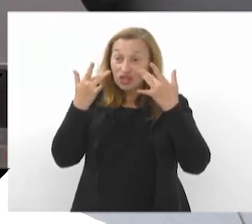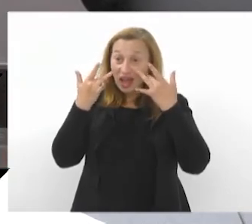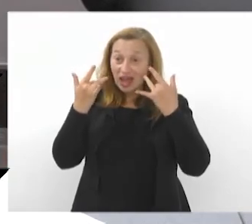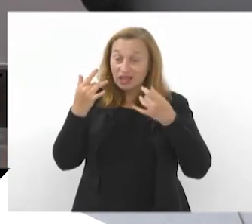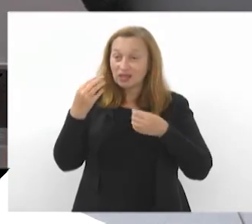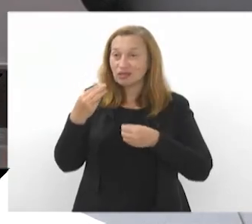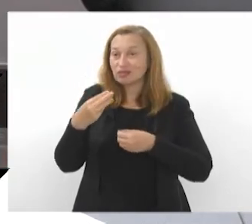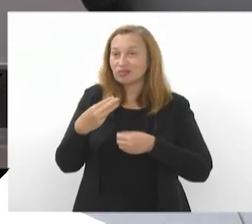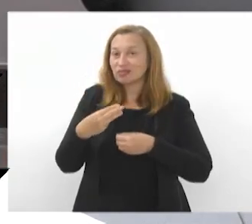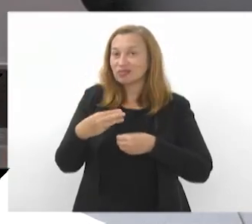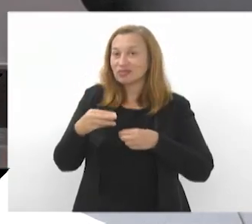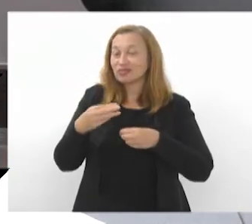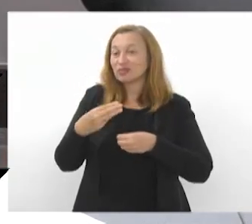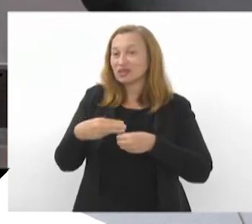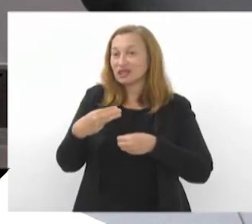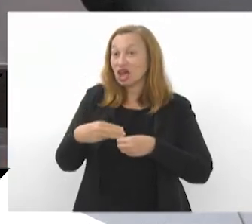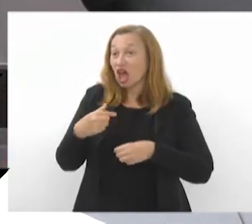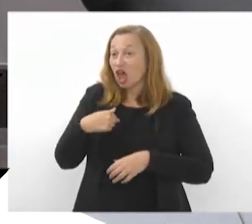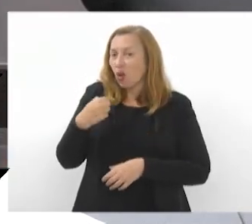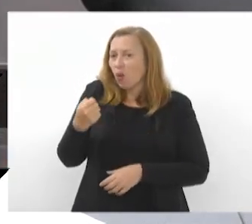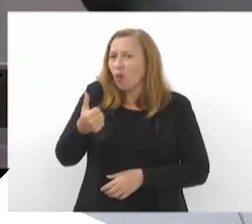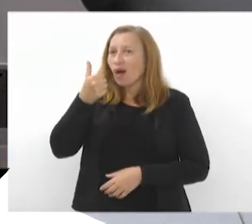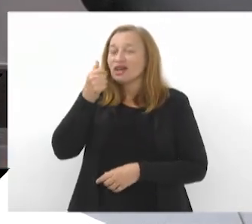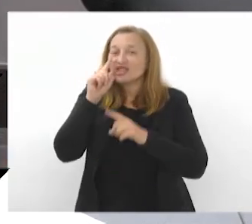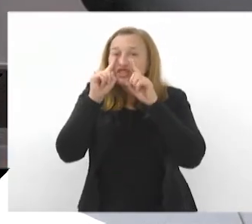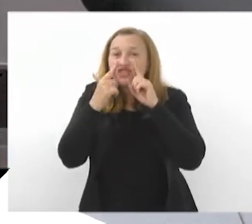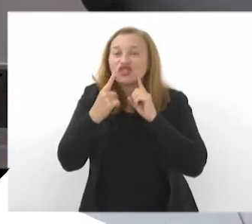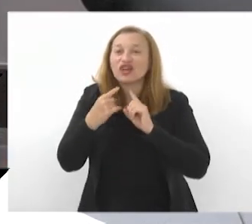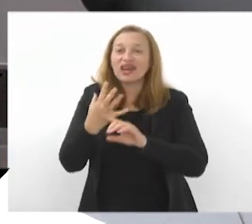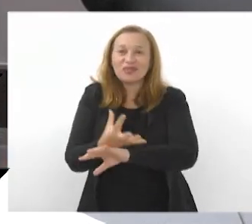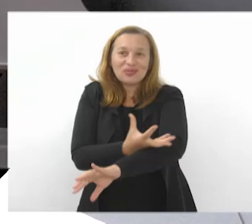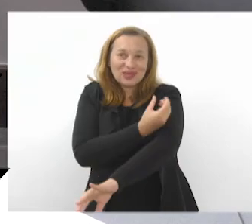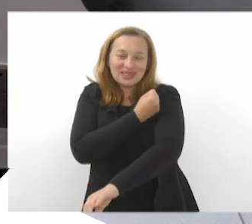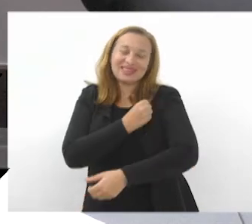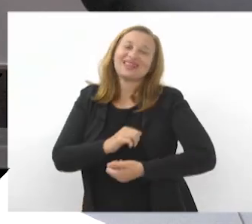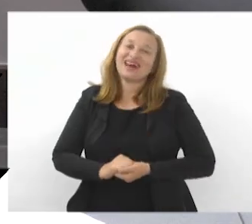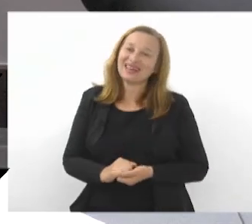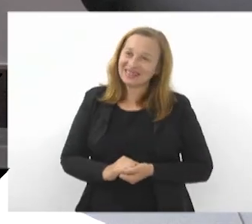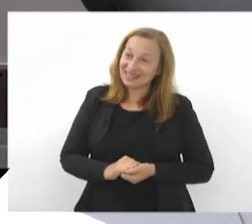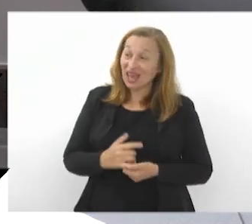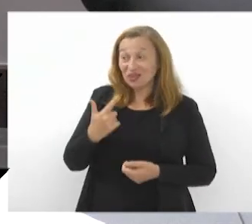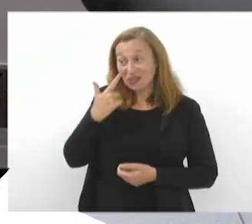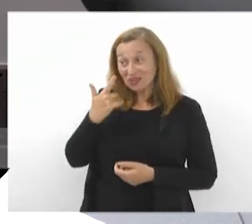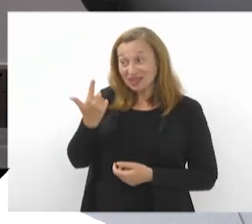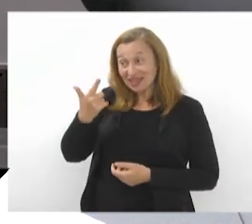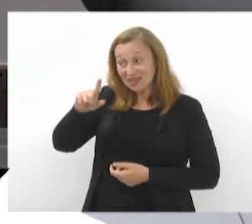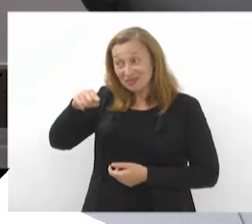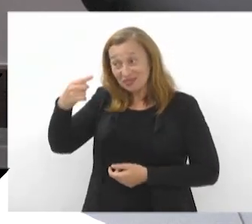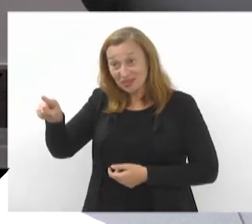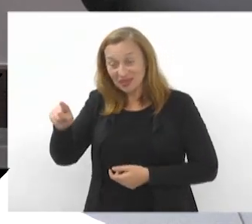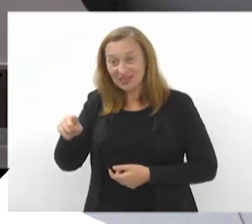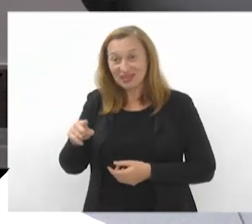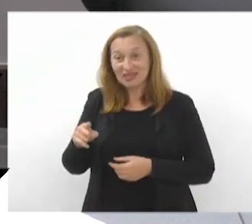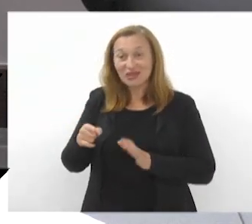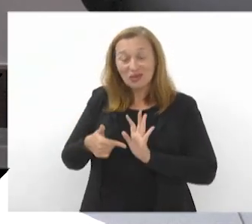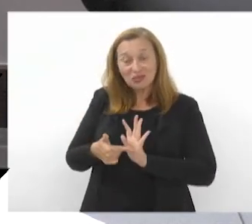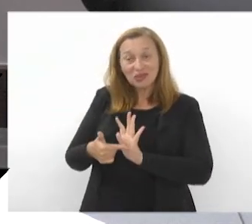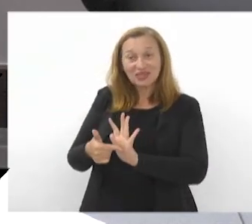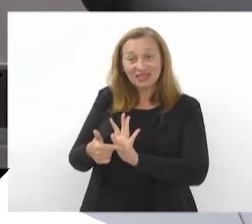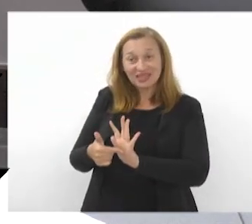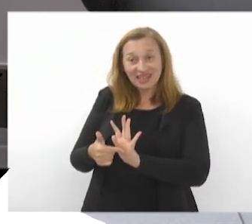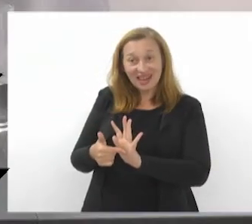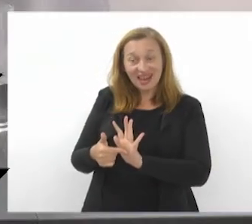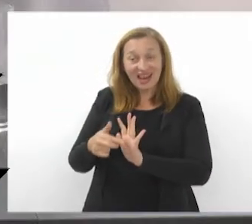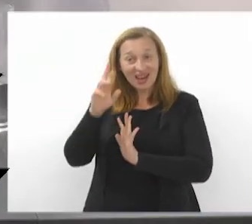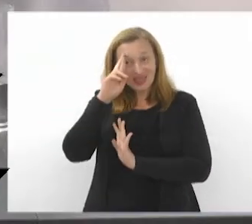alguns memes Eu quase chorei de que eu emoção. vou depois confidenciá-los Estava e eu revelar Presente. a